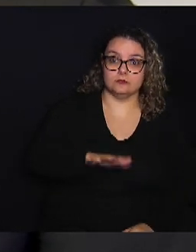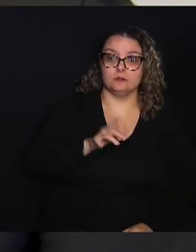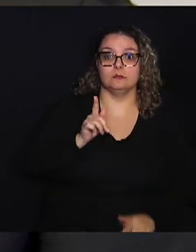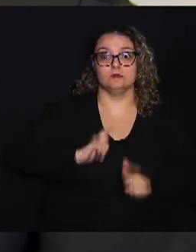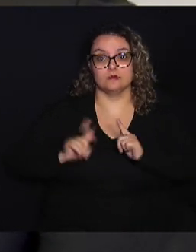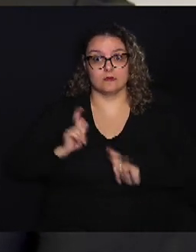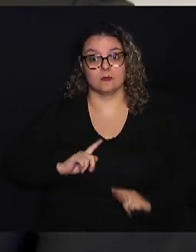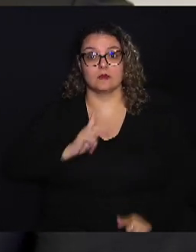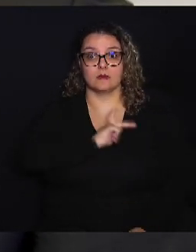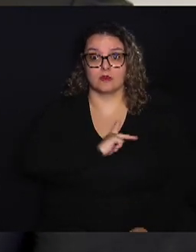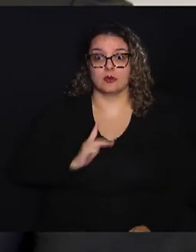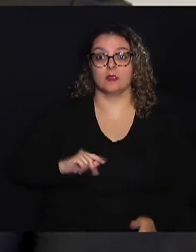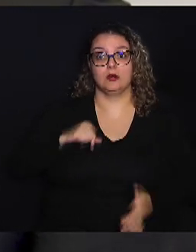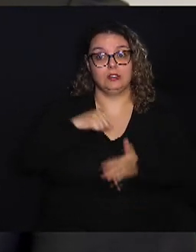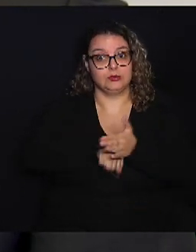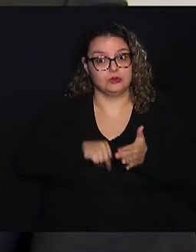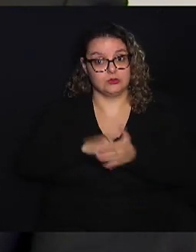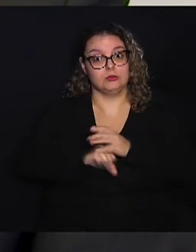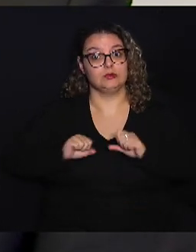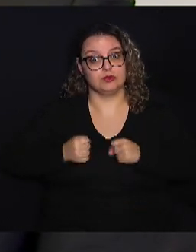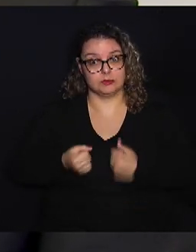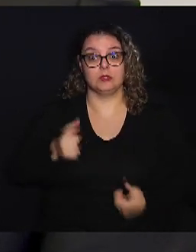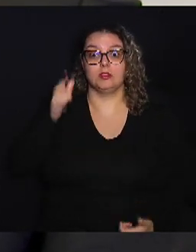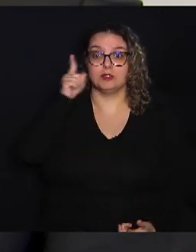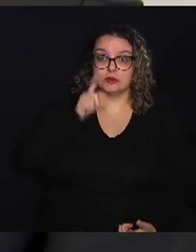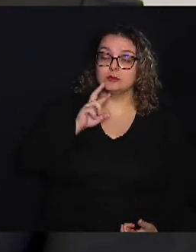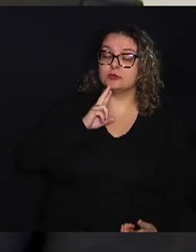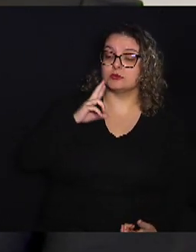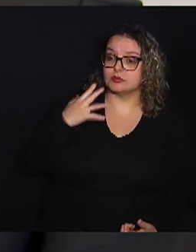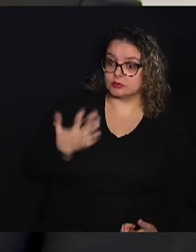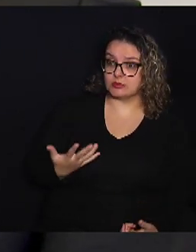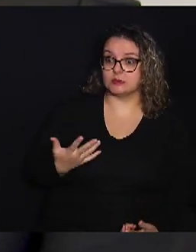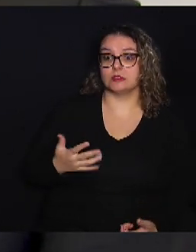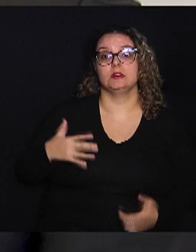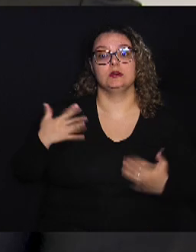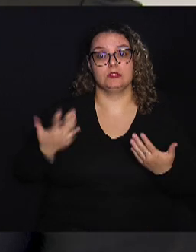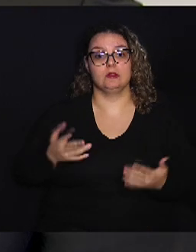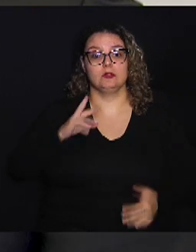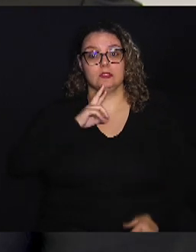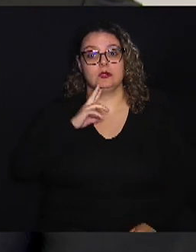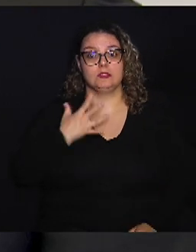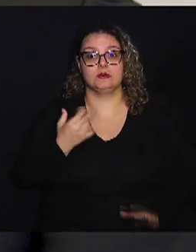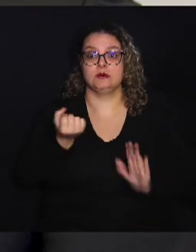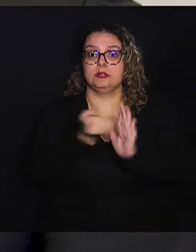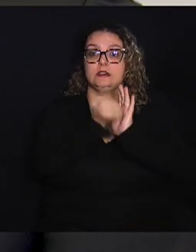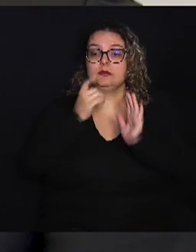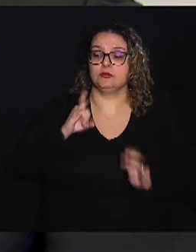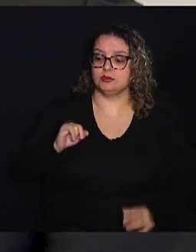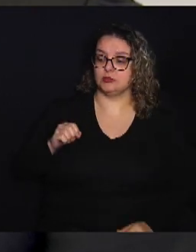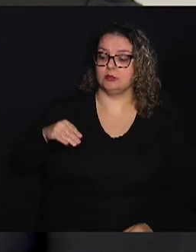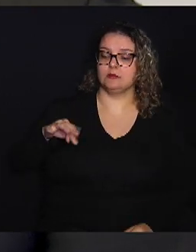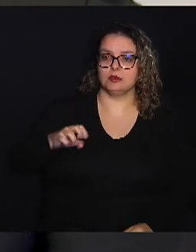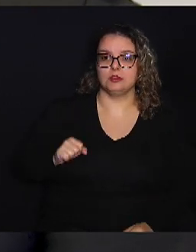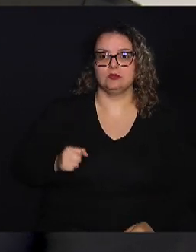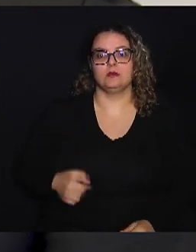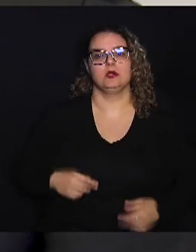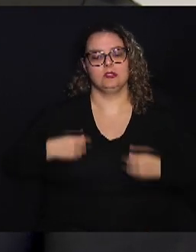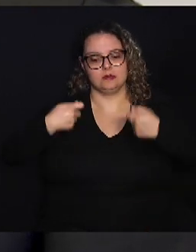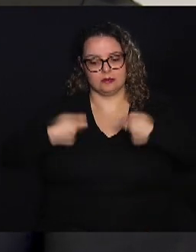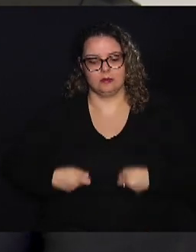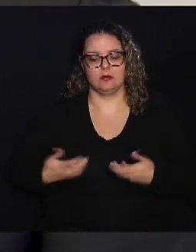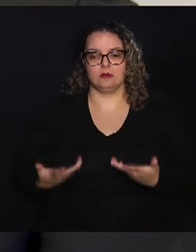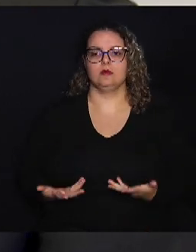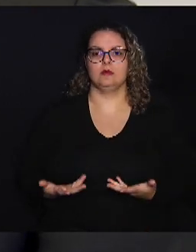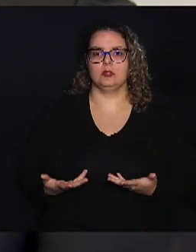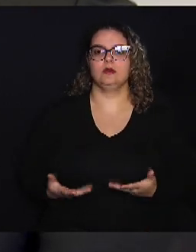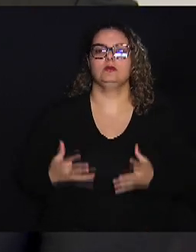da casa, se dedicou muito para obter esse resultado. Então esse resultado, esse selo diamante vem coroar aí todo um trabalho que vem